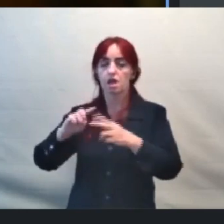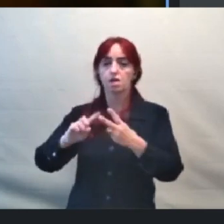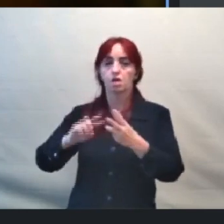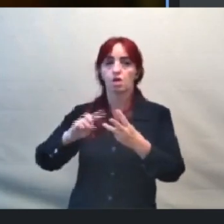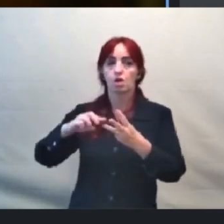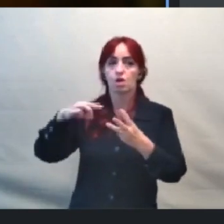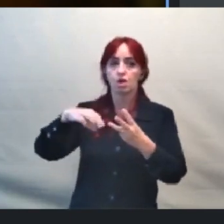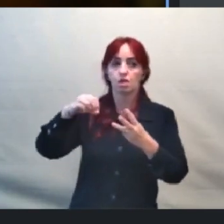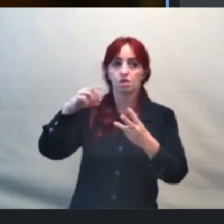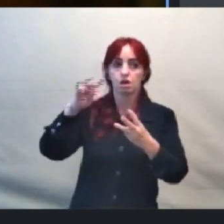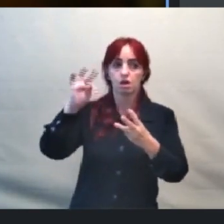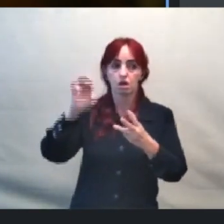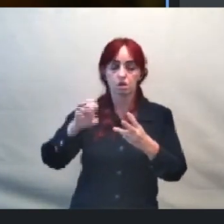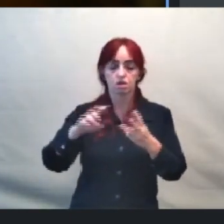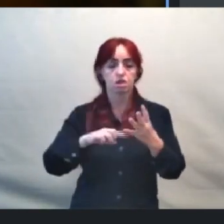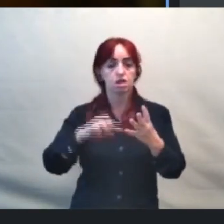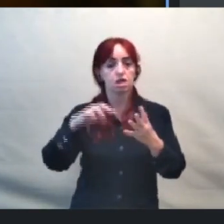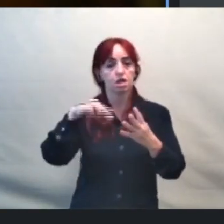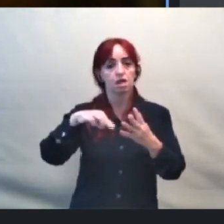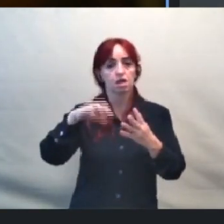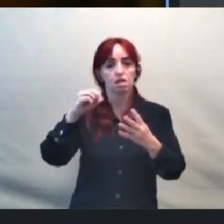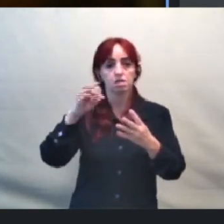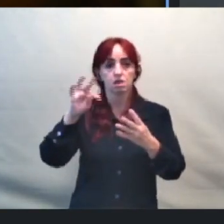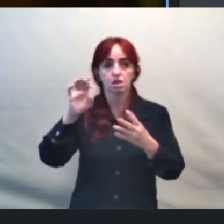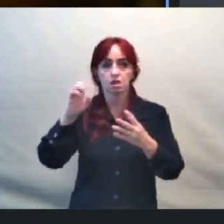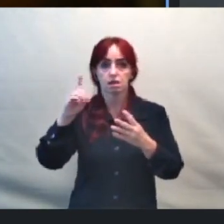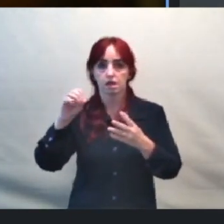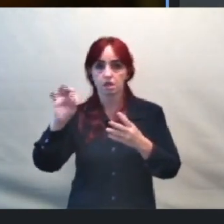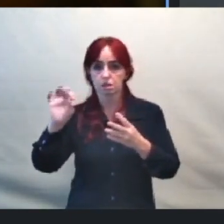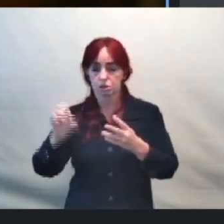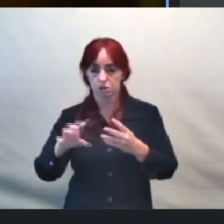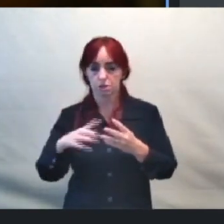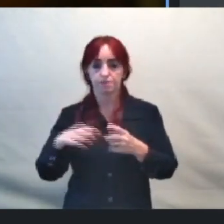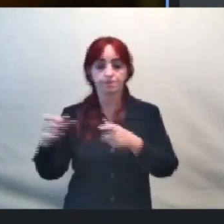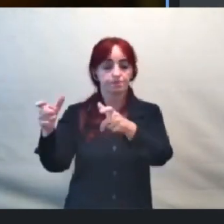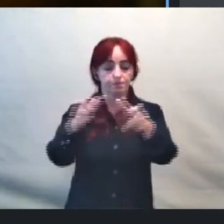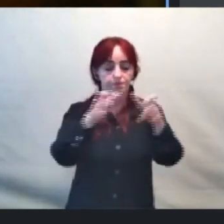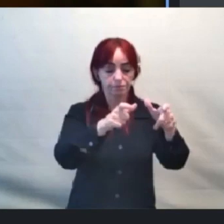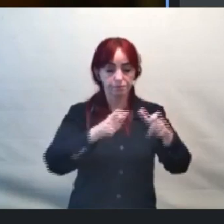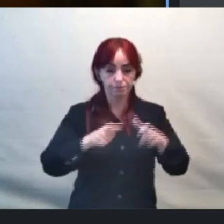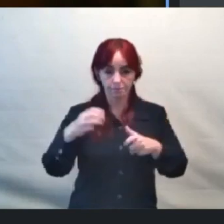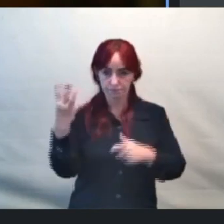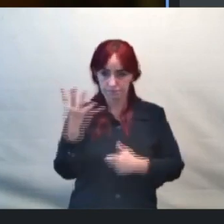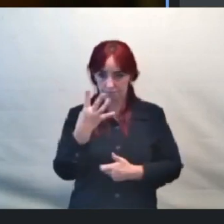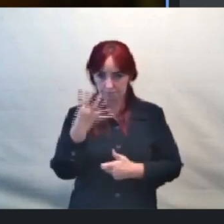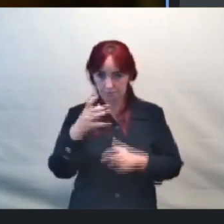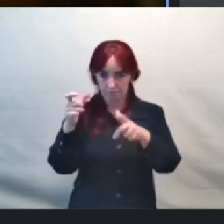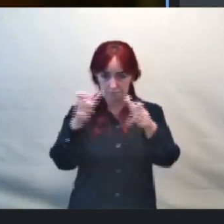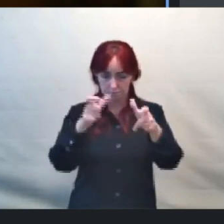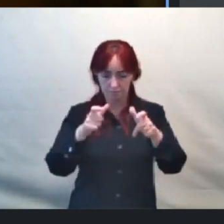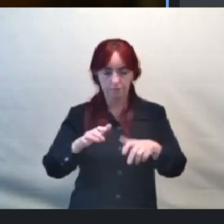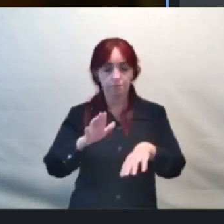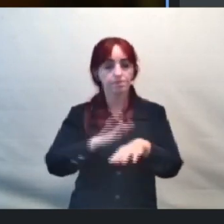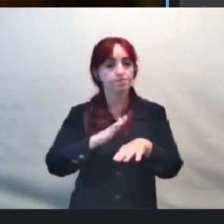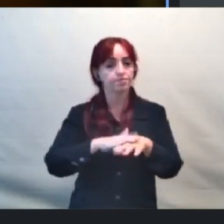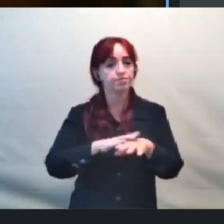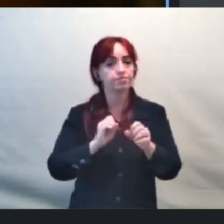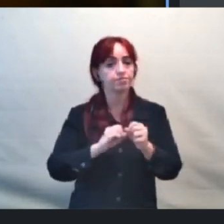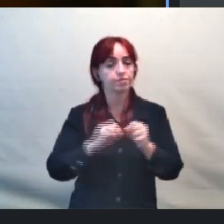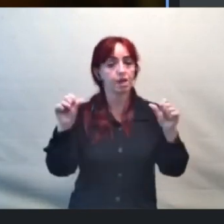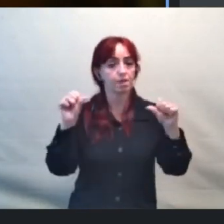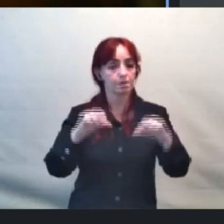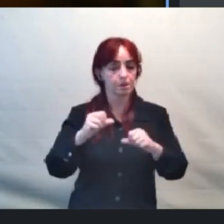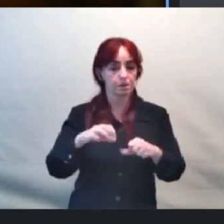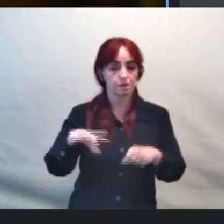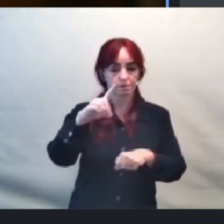Nordeste, as 4 regionais mais impactadas nessa ordem. Tá? Então, por isso, a gente está abrindo então